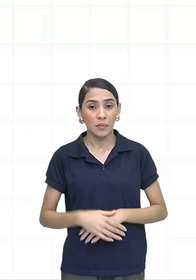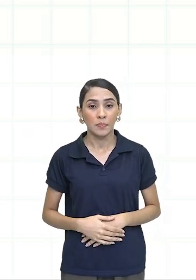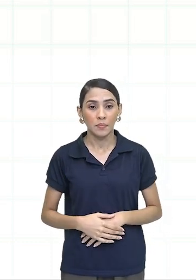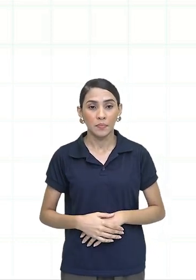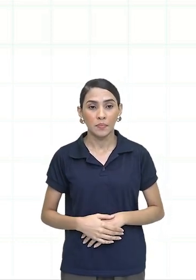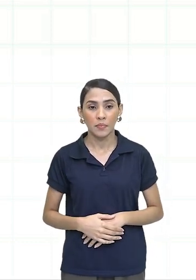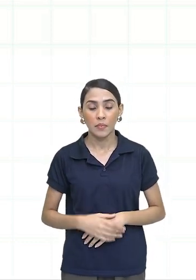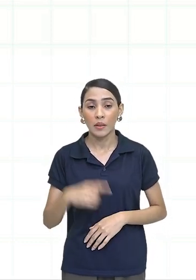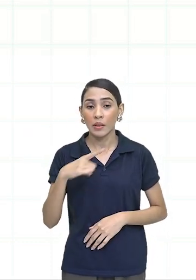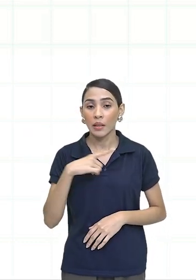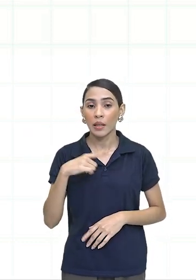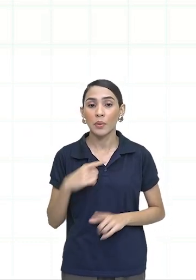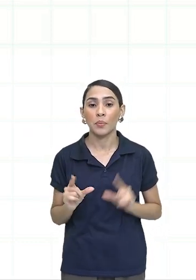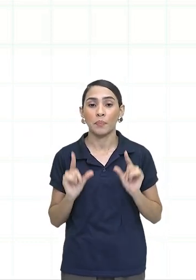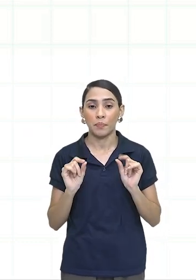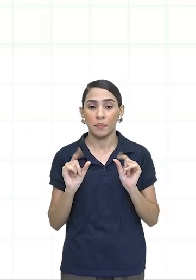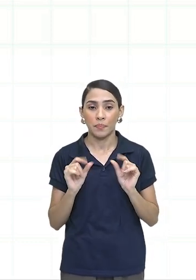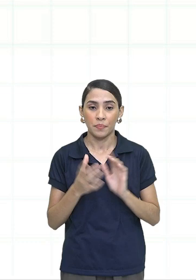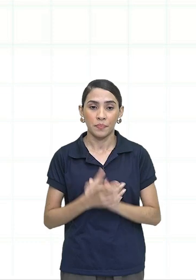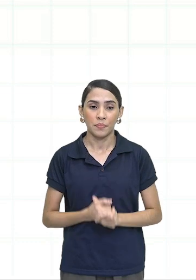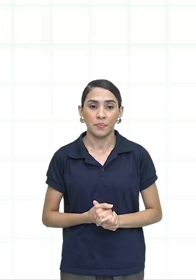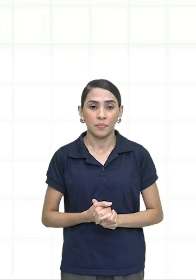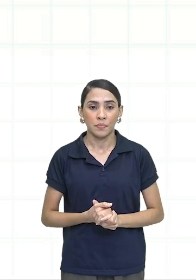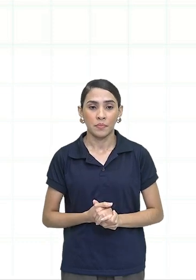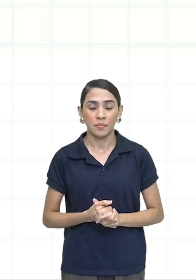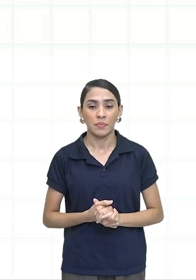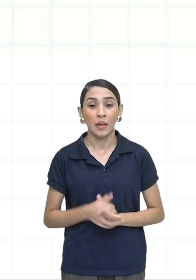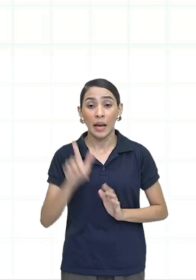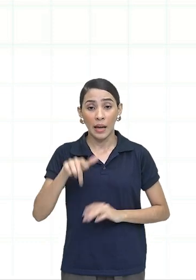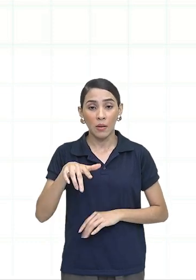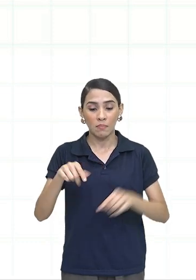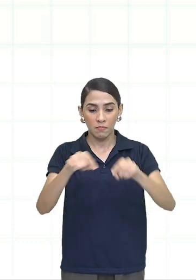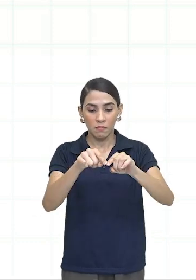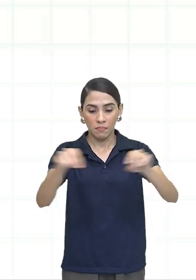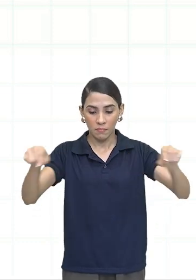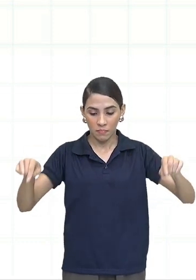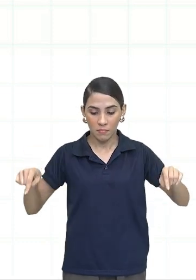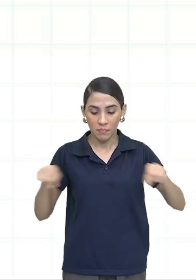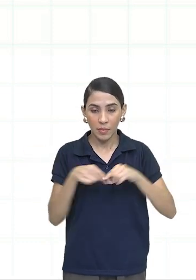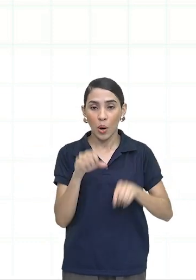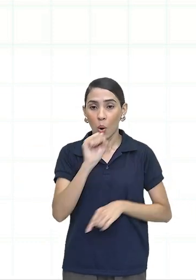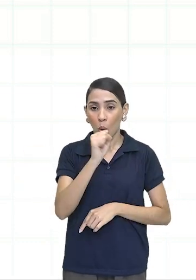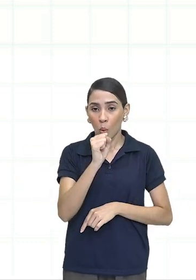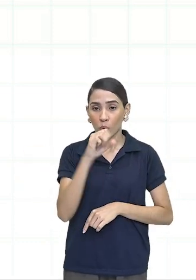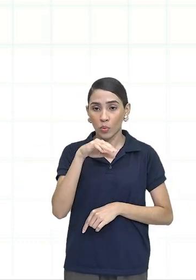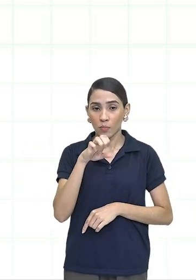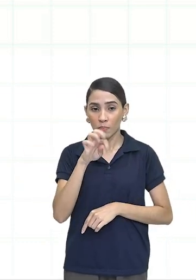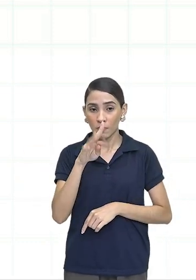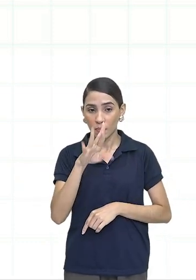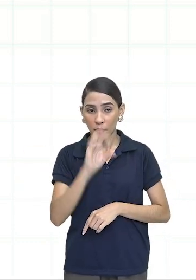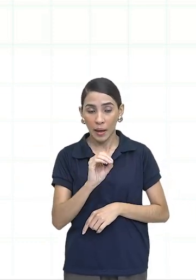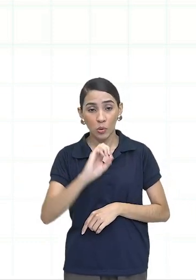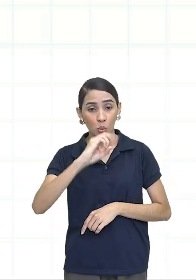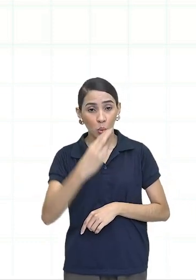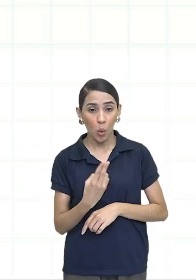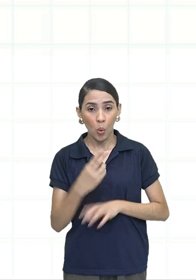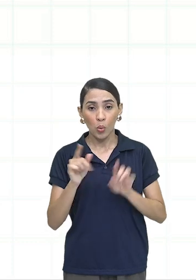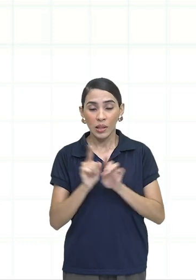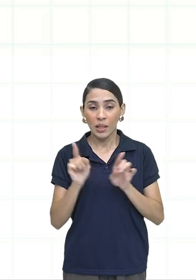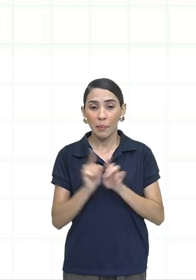tem a seguinte dimensão. É uma área de 8 metros de largura por 12 metros